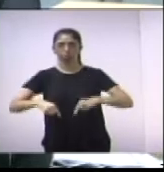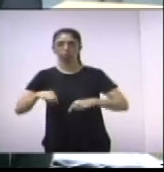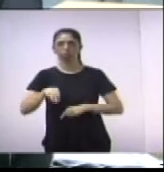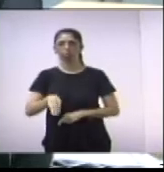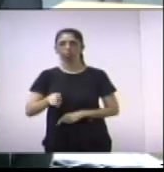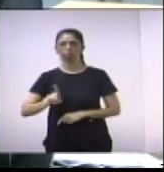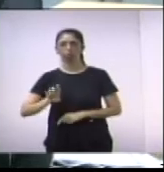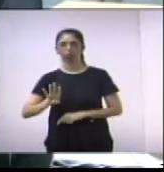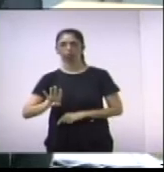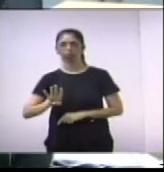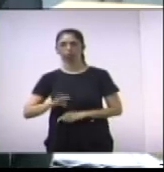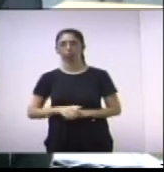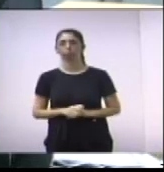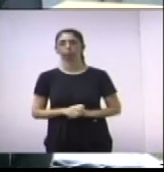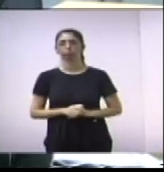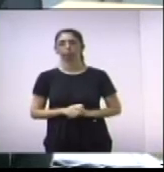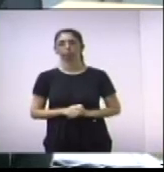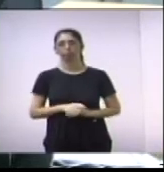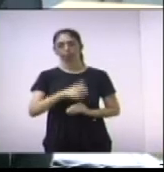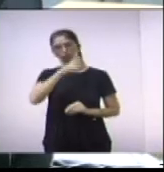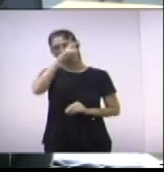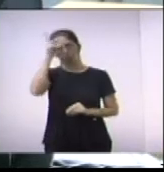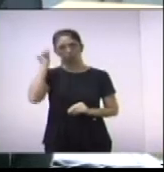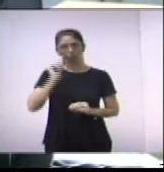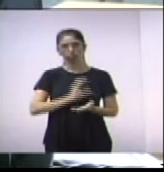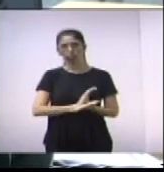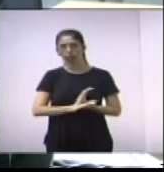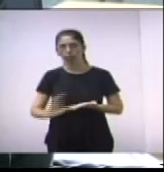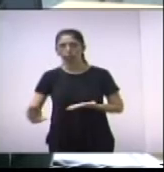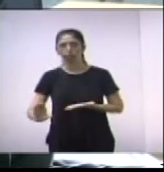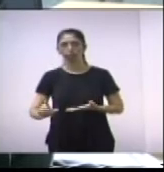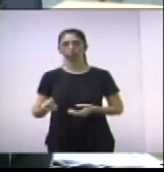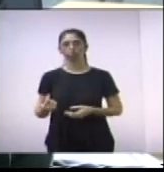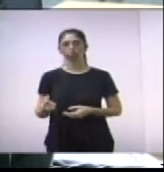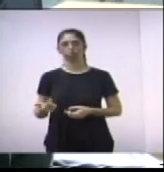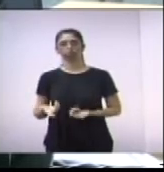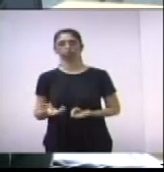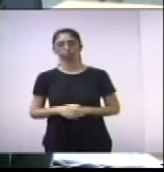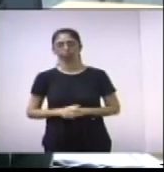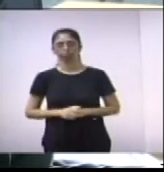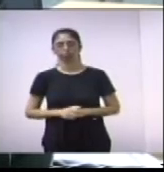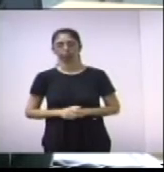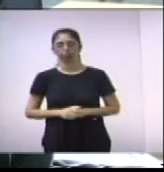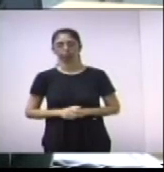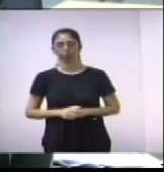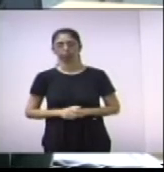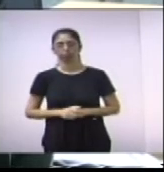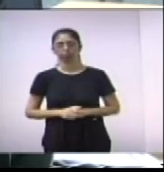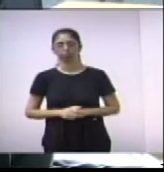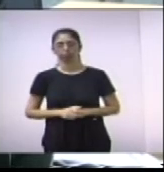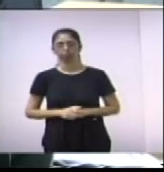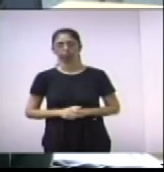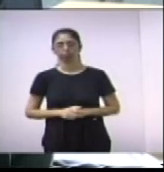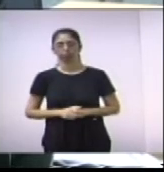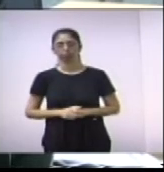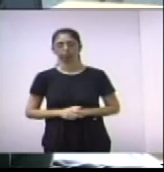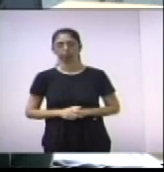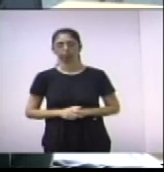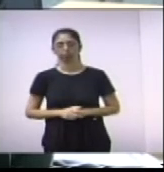disse: o prefeito fez o desvio, o dinheiro que veio da licitação foi para o bolso